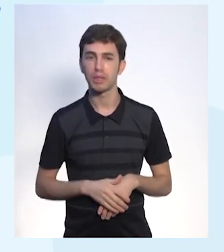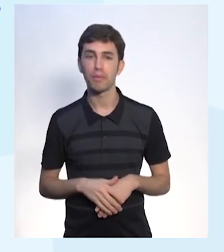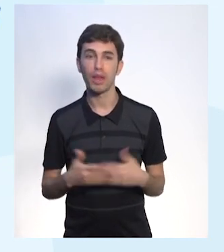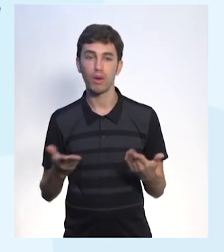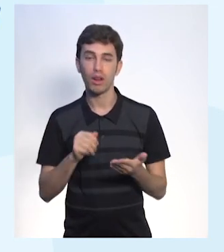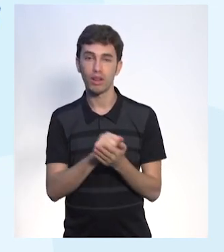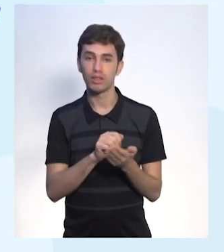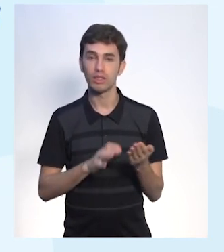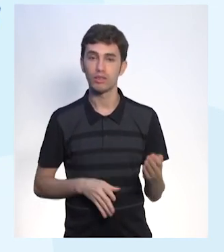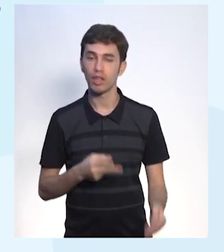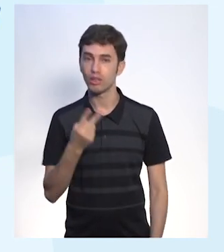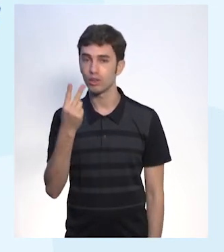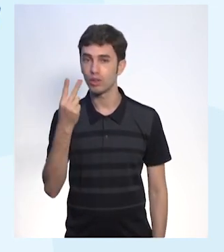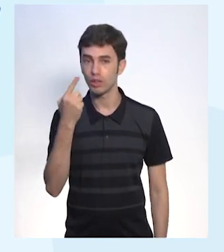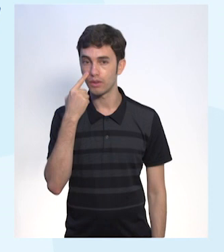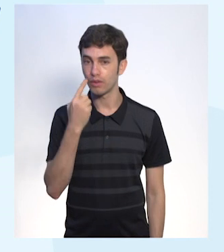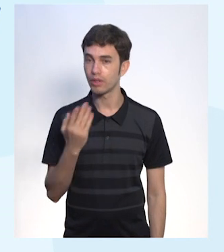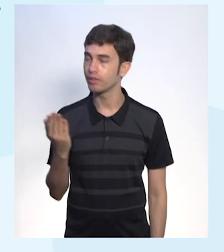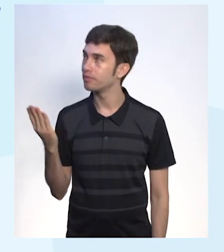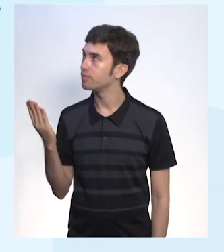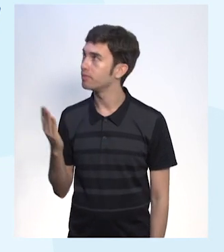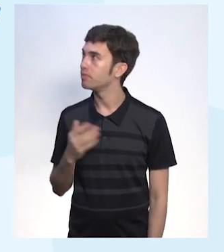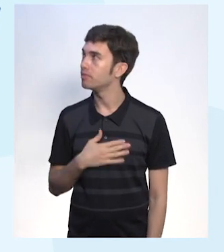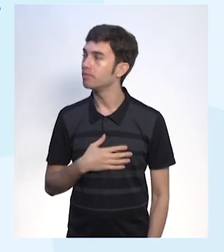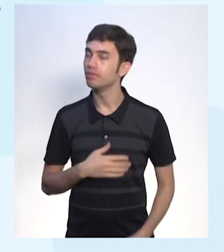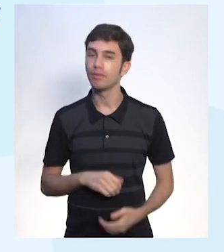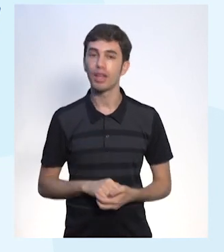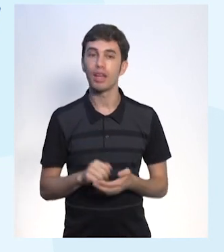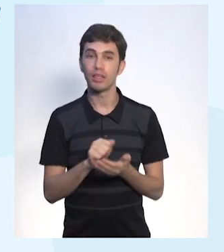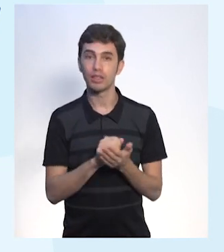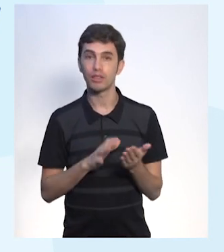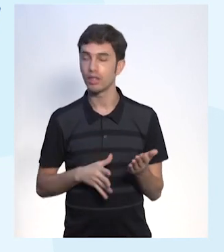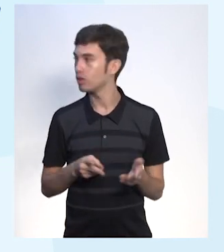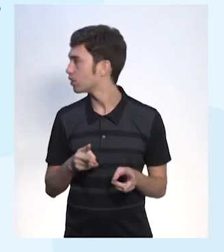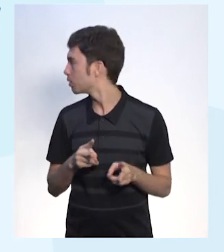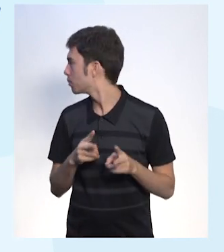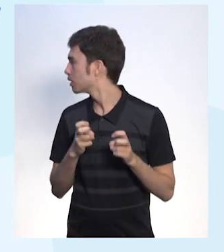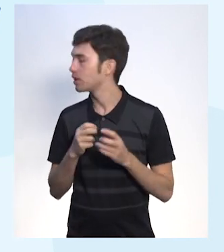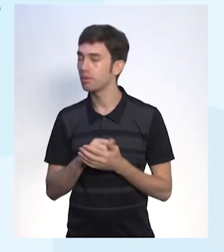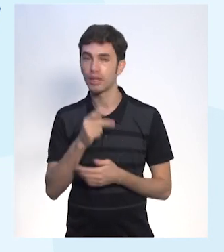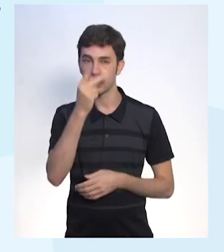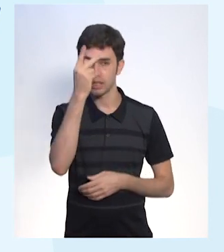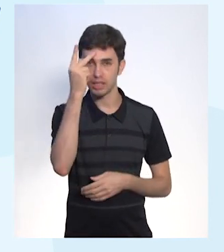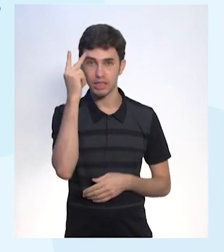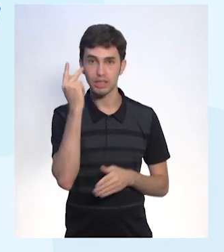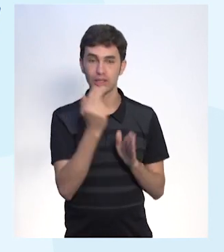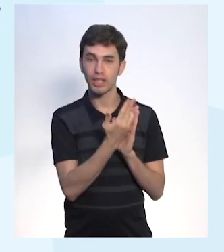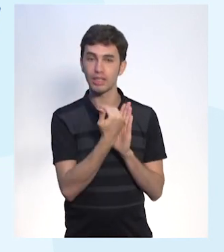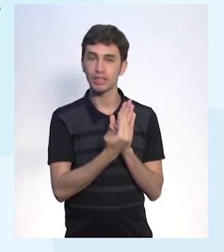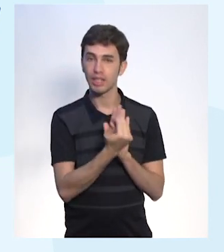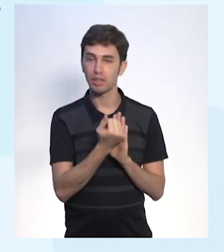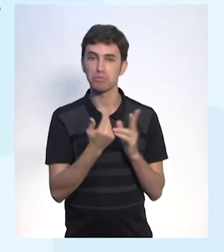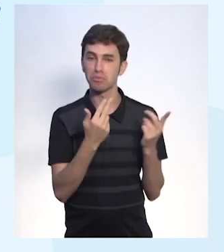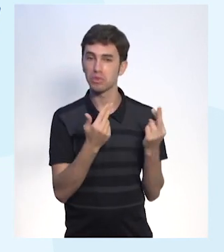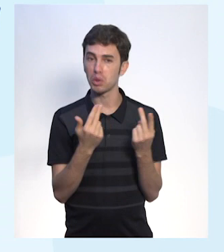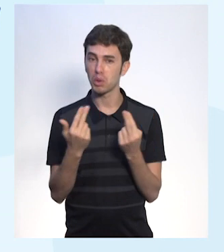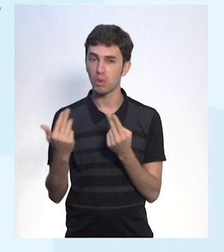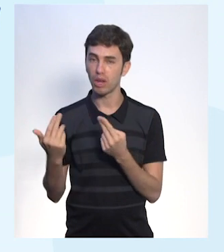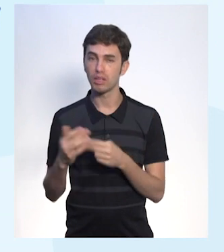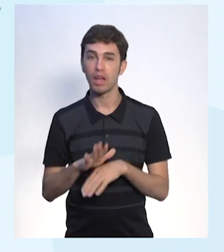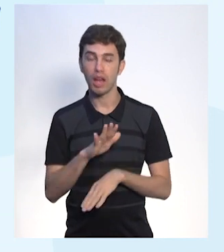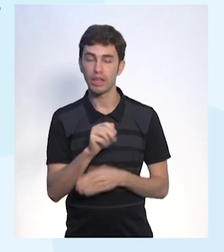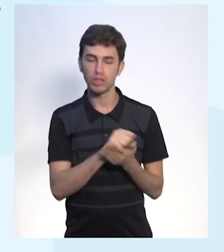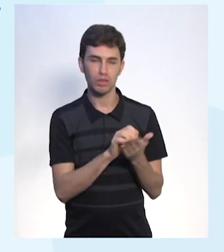atividade 2. Tá? Olha lá o que acontece. Na atividade 2, perceba que as figuras são as mesmas. Calma, a atividade não é a